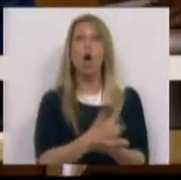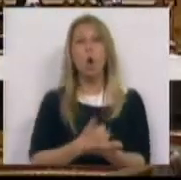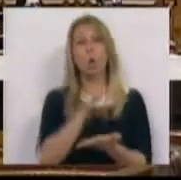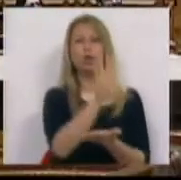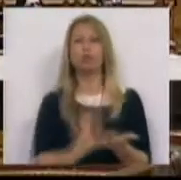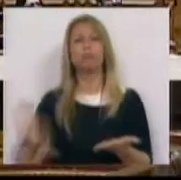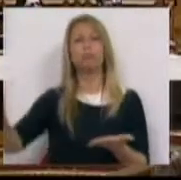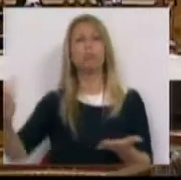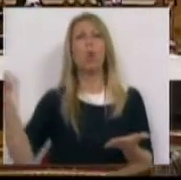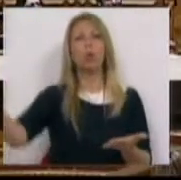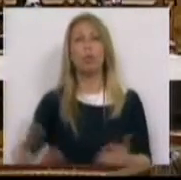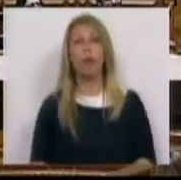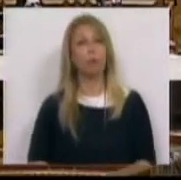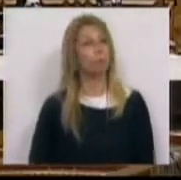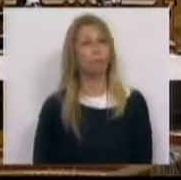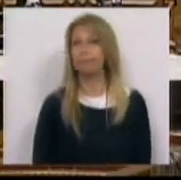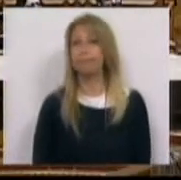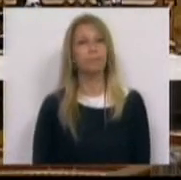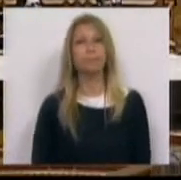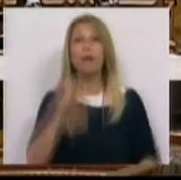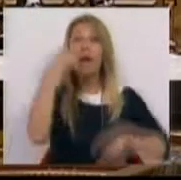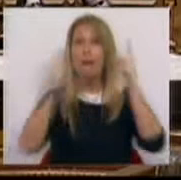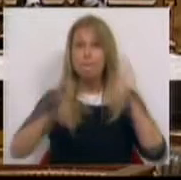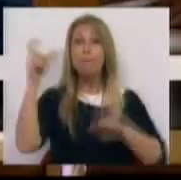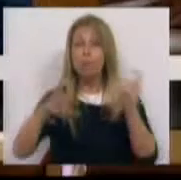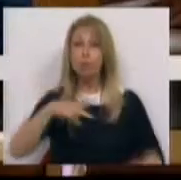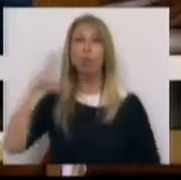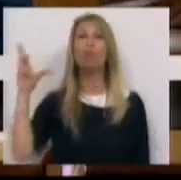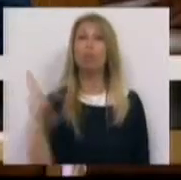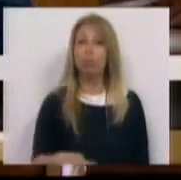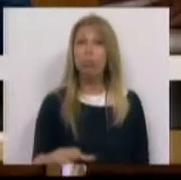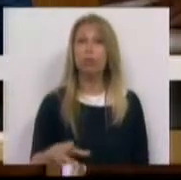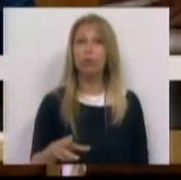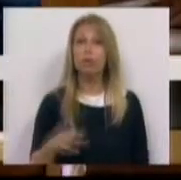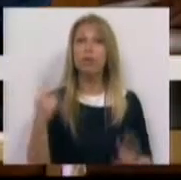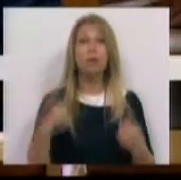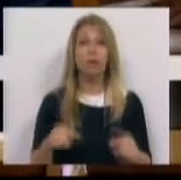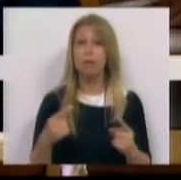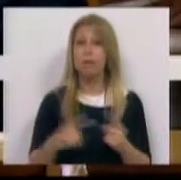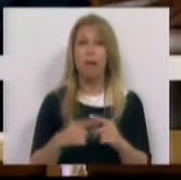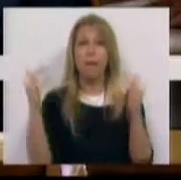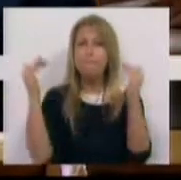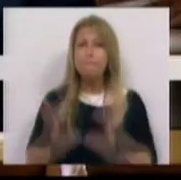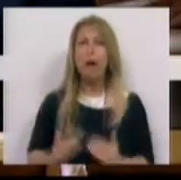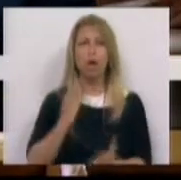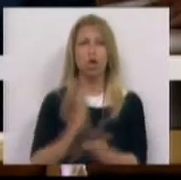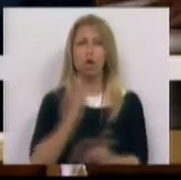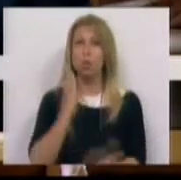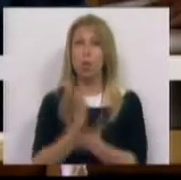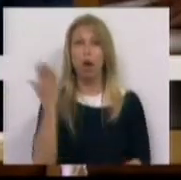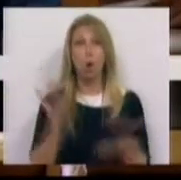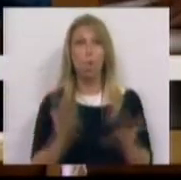lado? Não. A população portuguesa é a que tem a mais baixa escolaridade de toda a